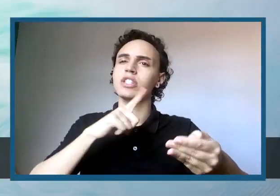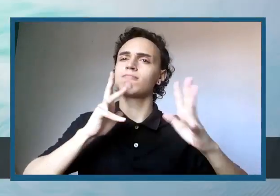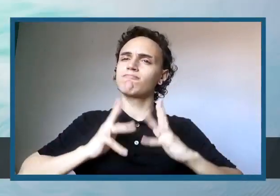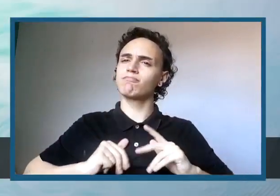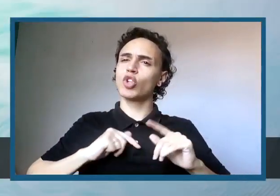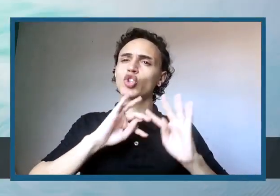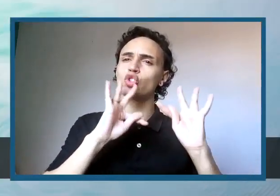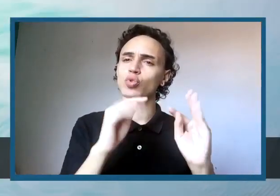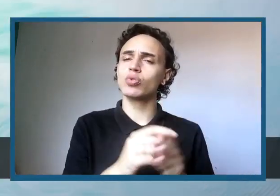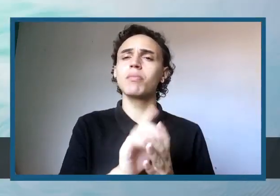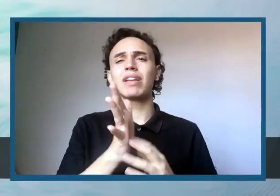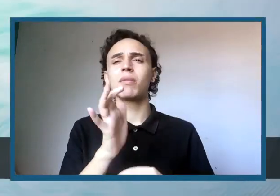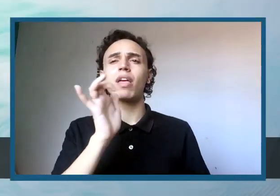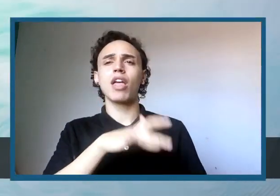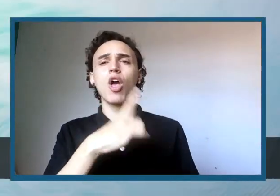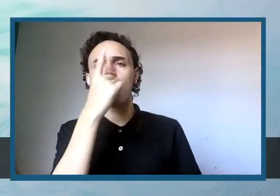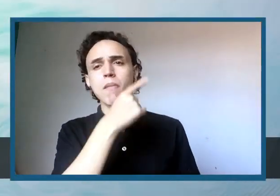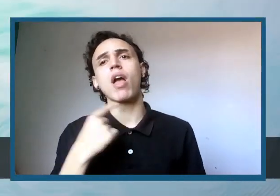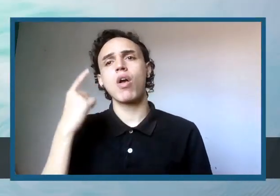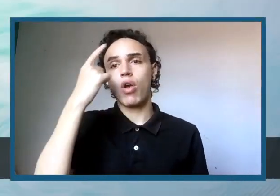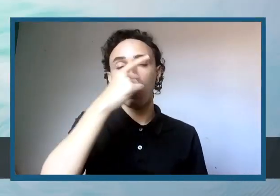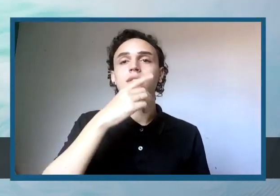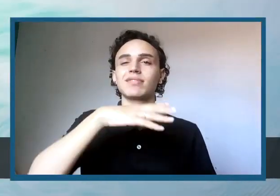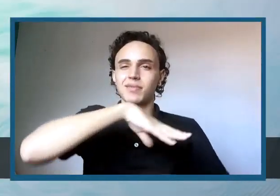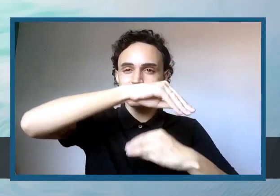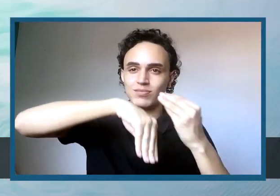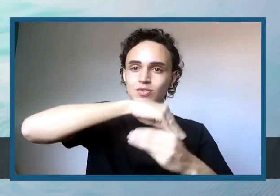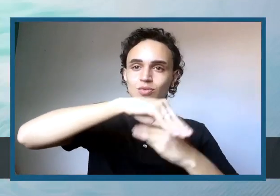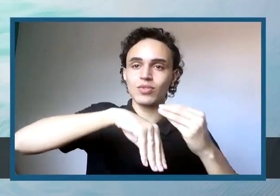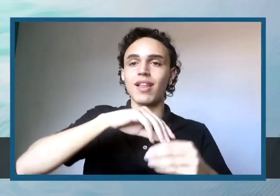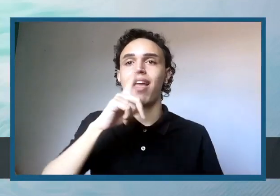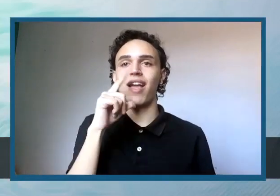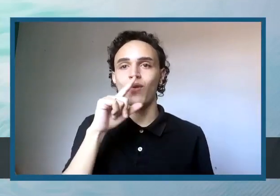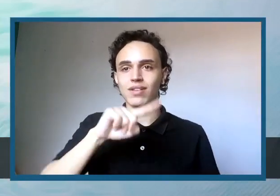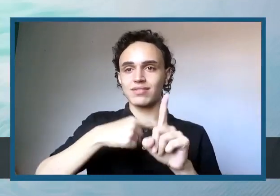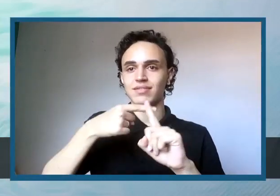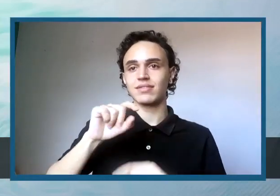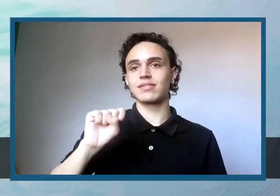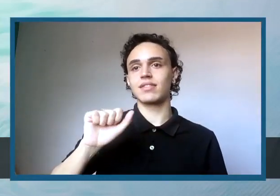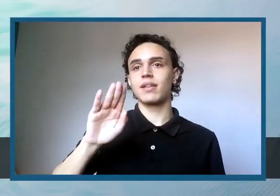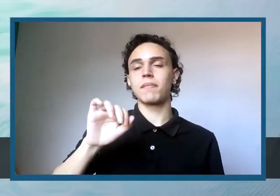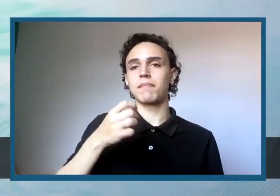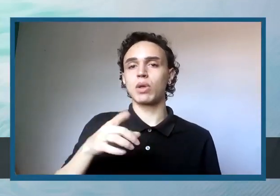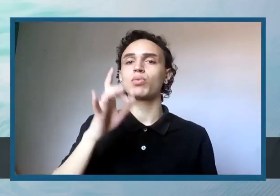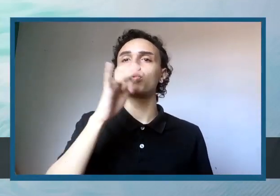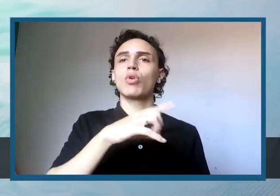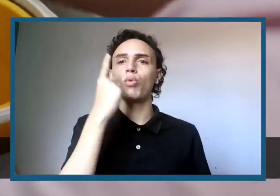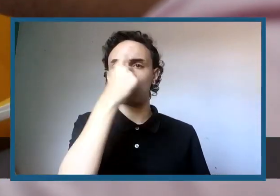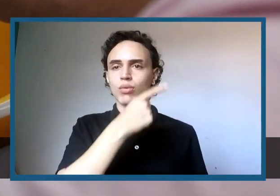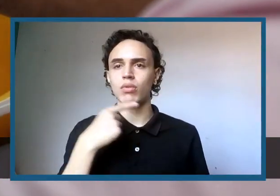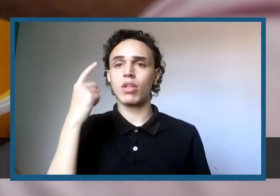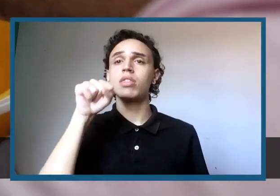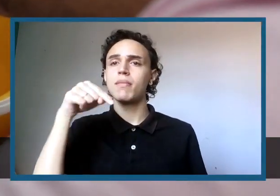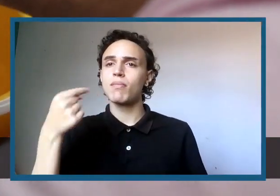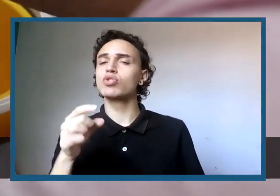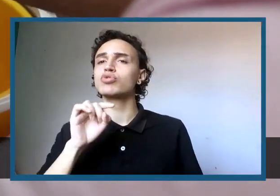deixo minha máscara por 1 hora nessa solução, é suficiente, de água e sabão. Então agora só precisamos tirar o sabão com a ajuda de água.